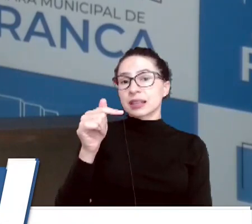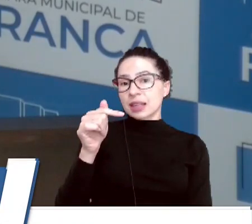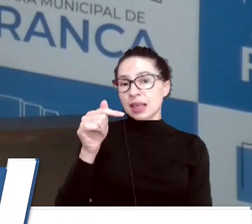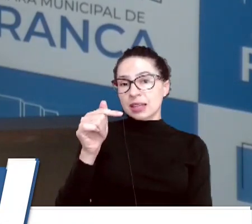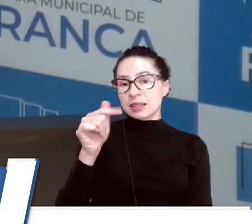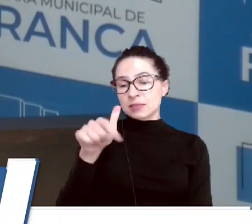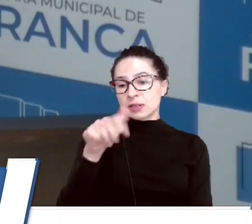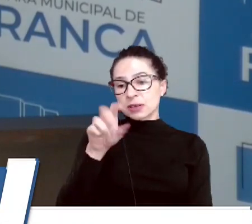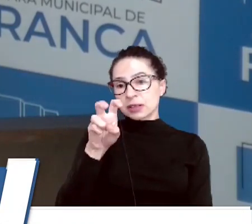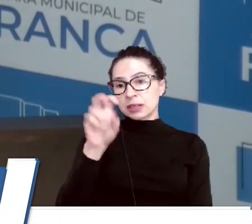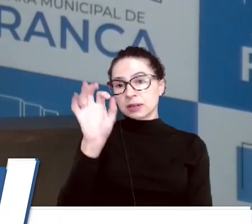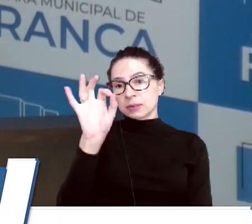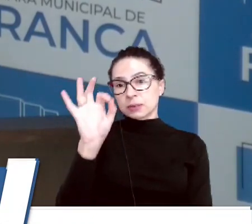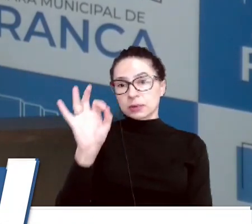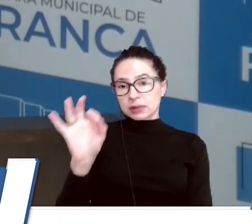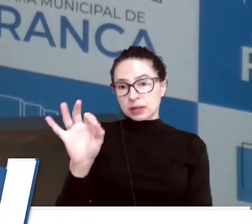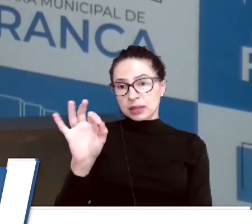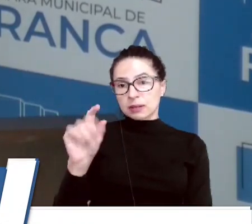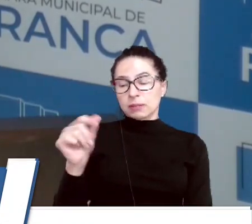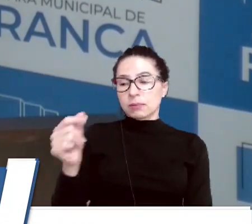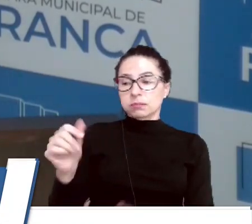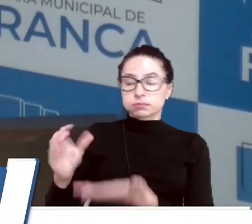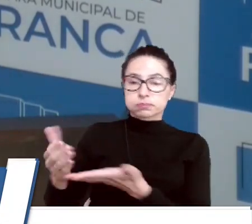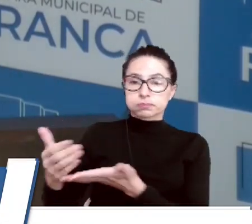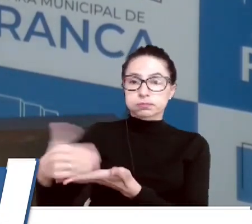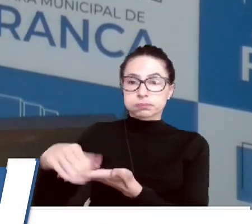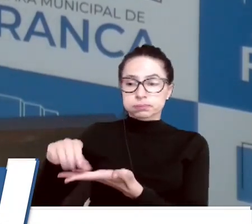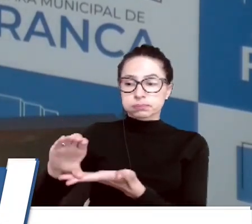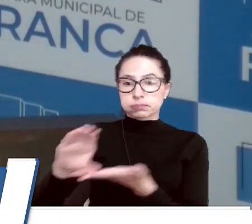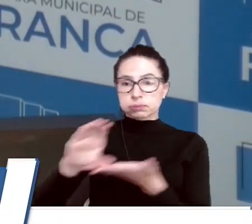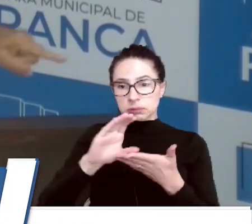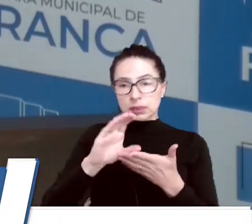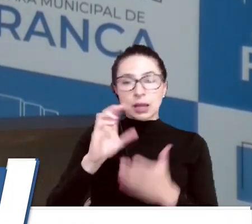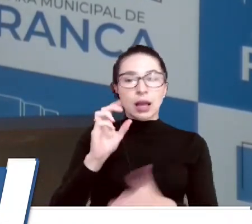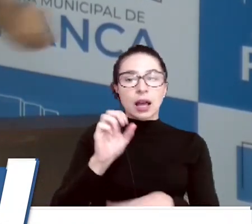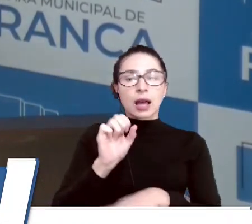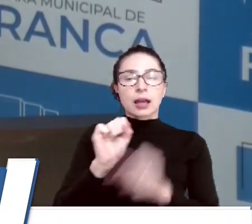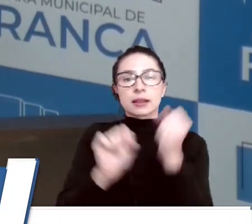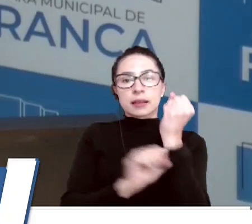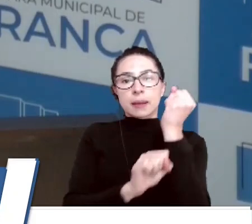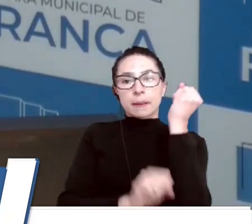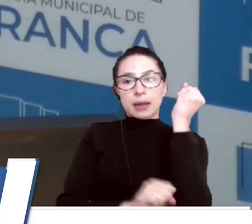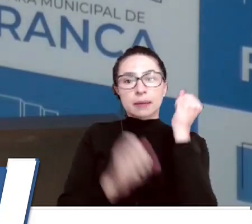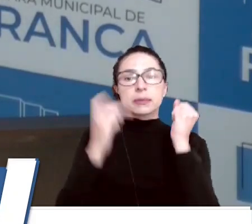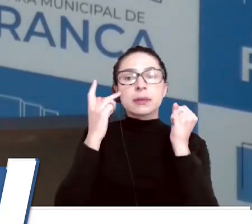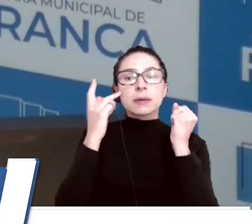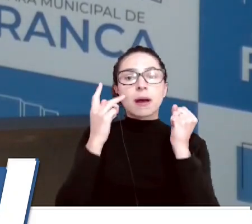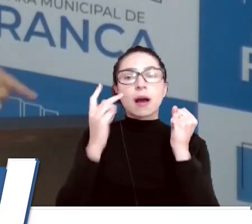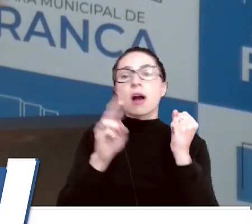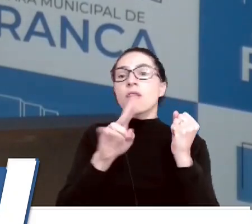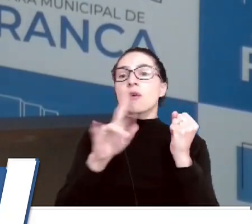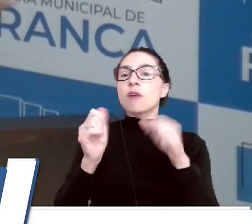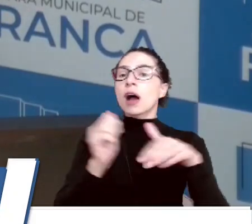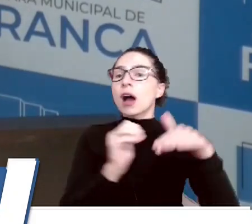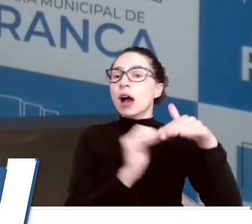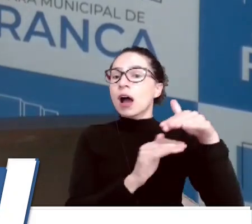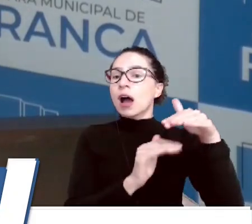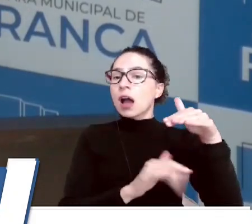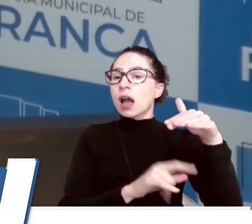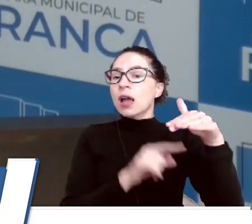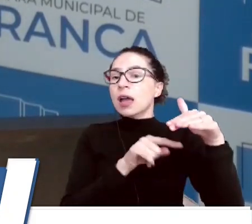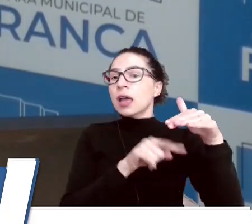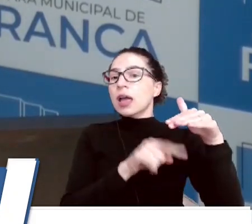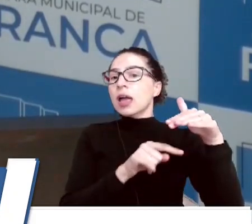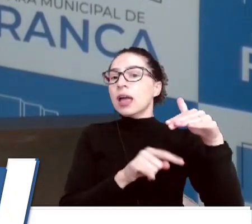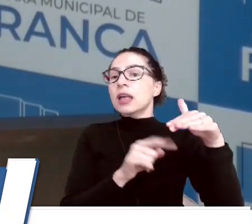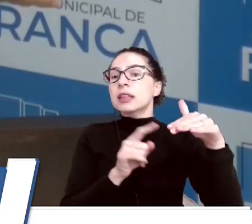7,5% da receita da Sabesp São Paulo vai para um fundo para que São Paulo faça